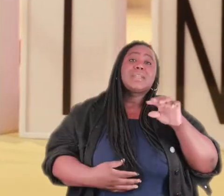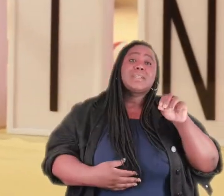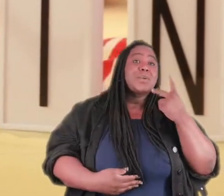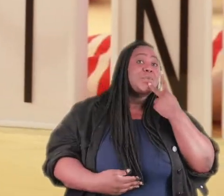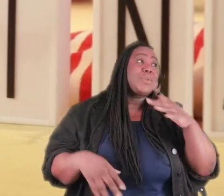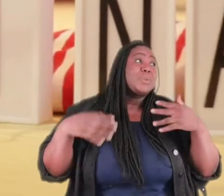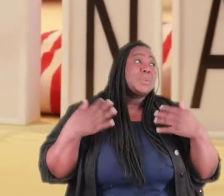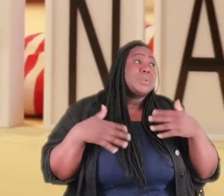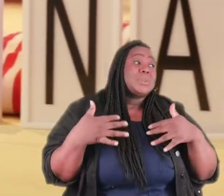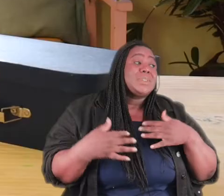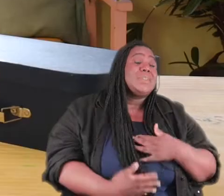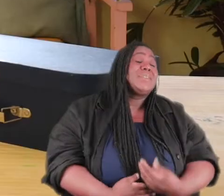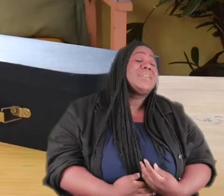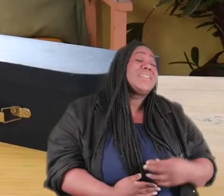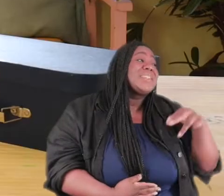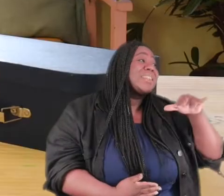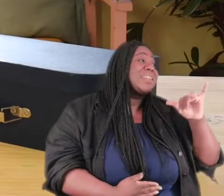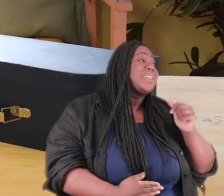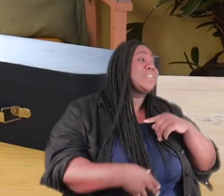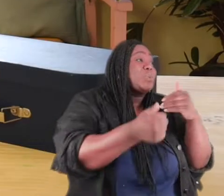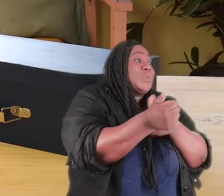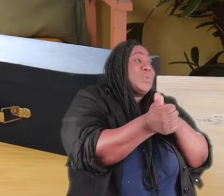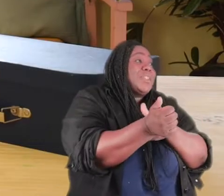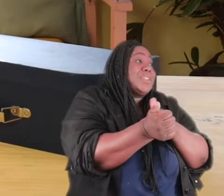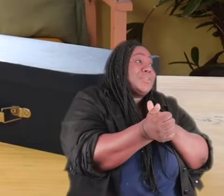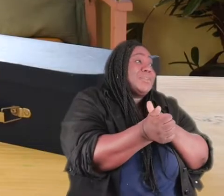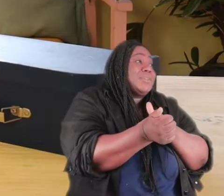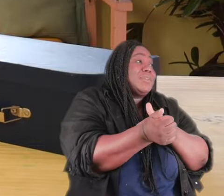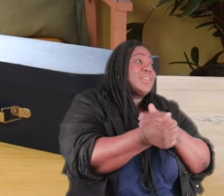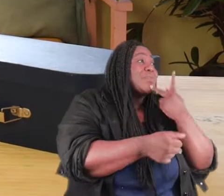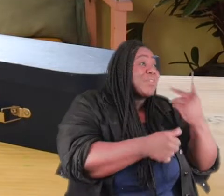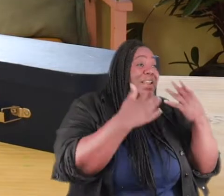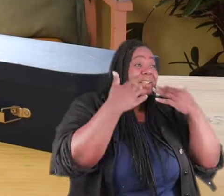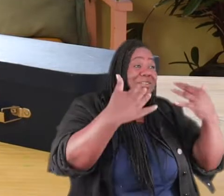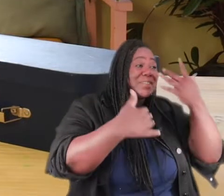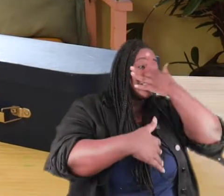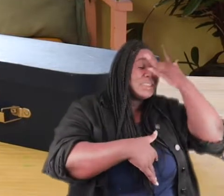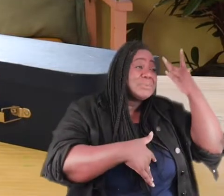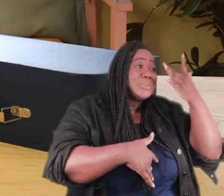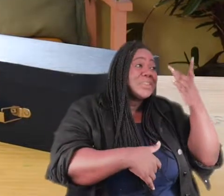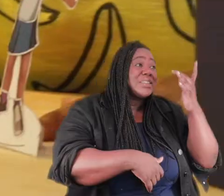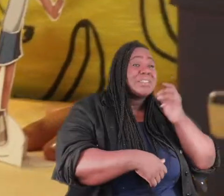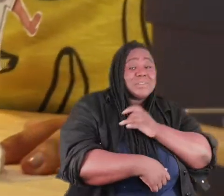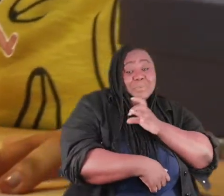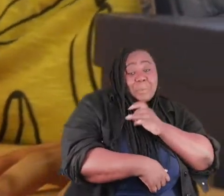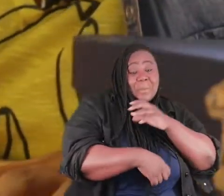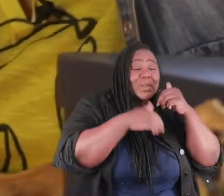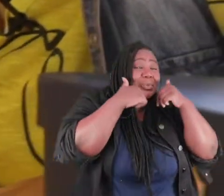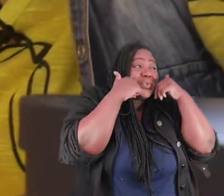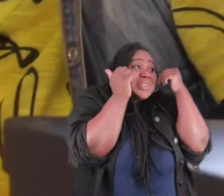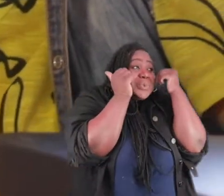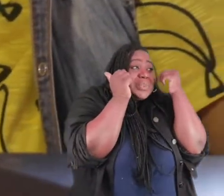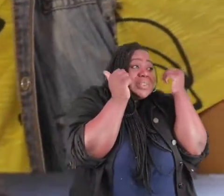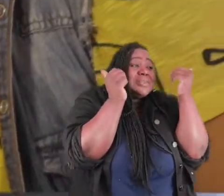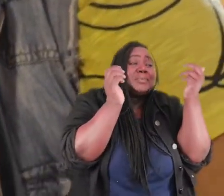falou num tom aflito. Ai, Nina, eu tenho um segredo. Falar na frente da sala? Sinto vergonha